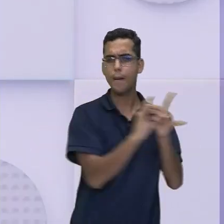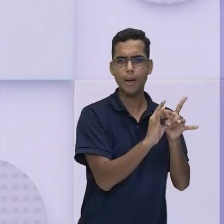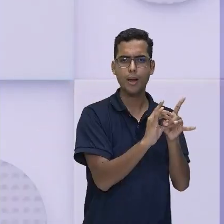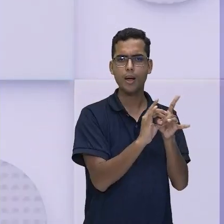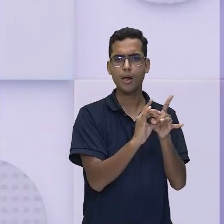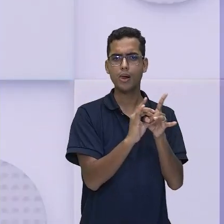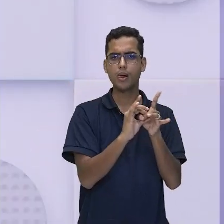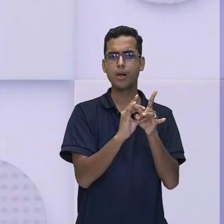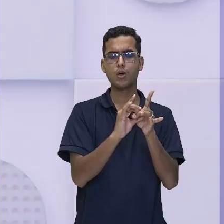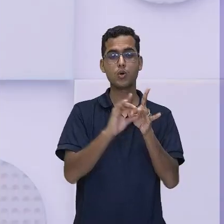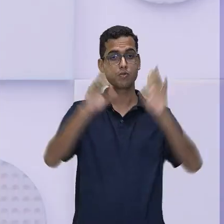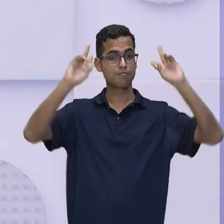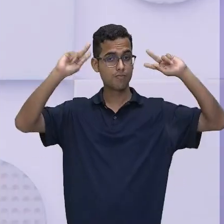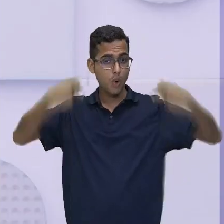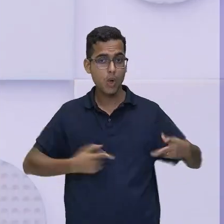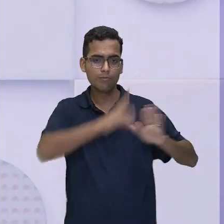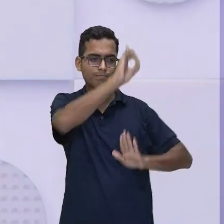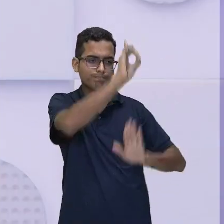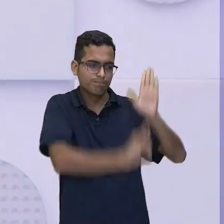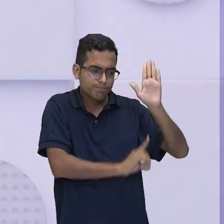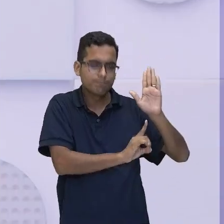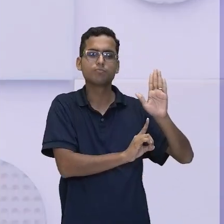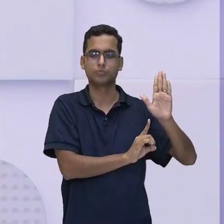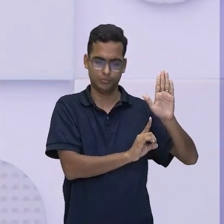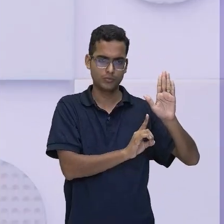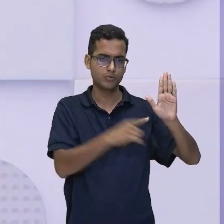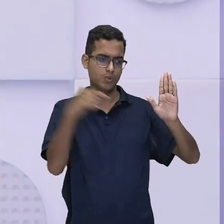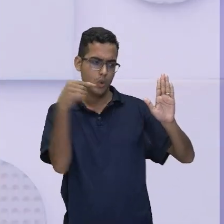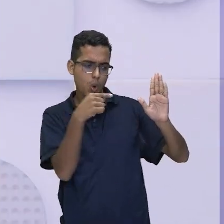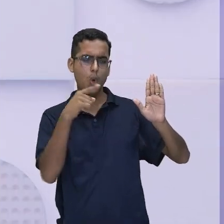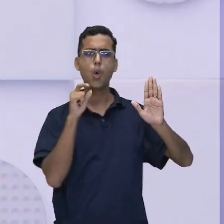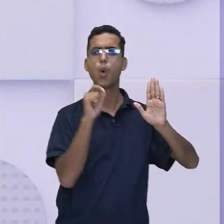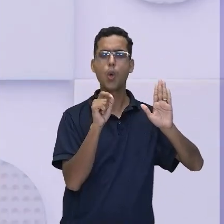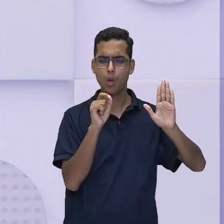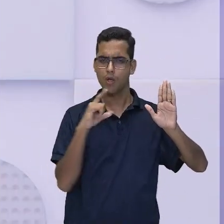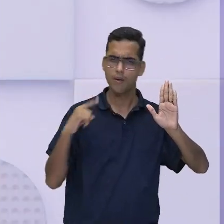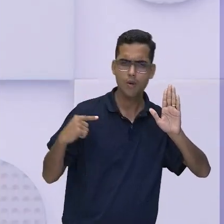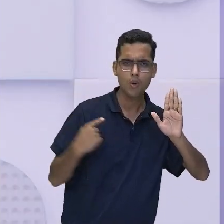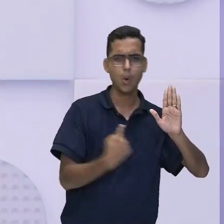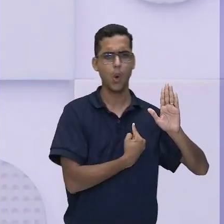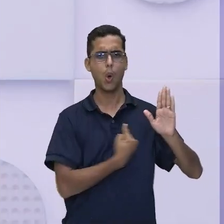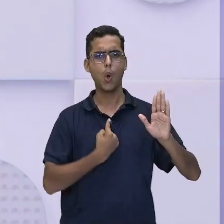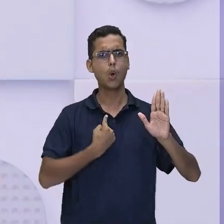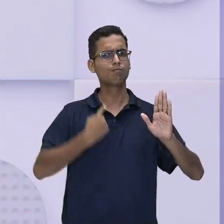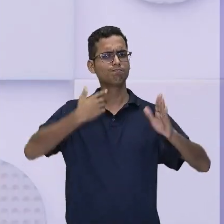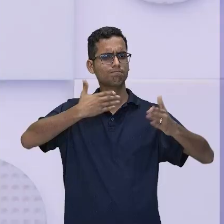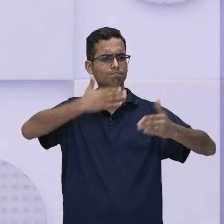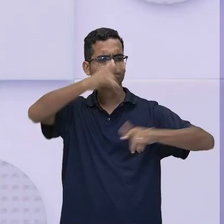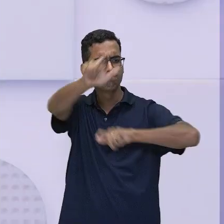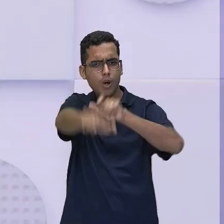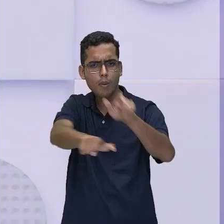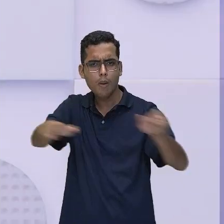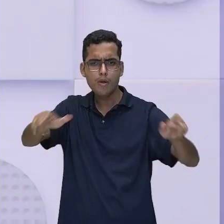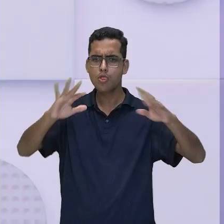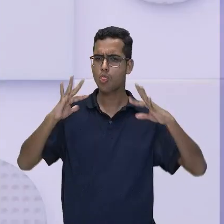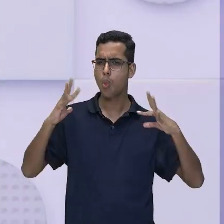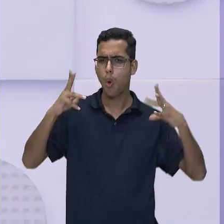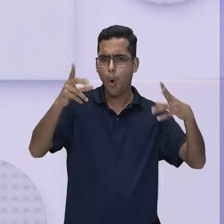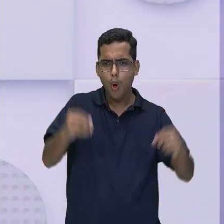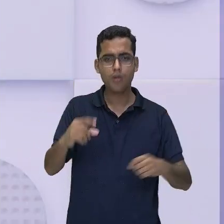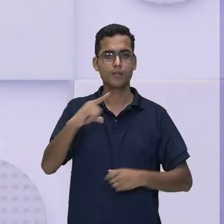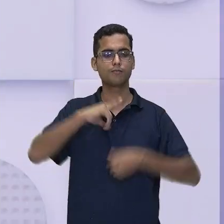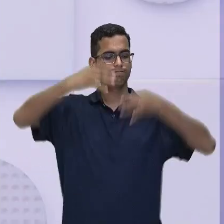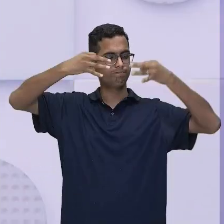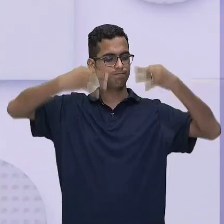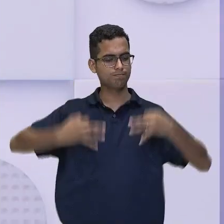dos direitos humanos. E quando pensamos em direitos humanos, pensamos o quê? Que todo ser humano tem uma